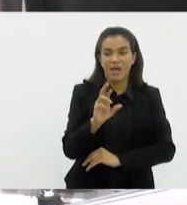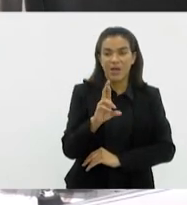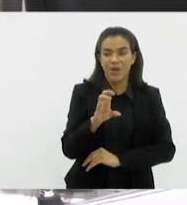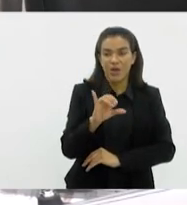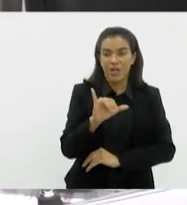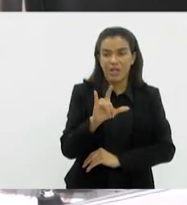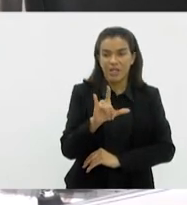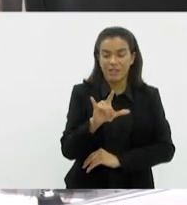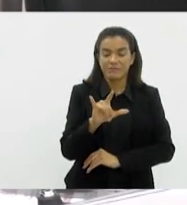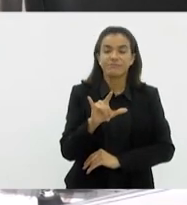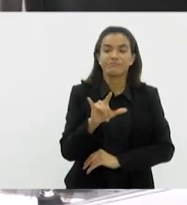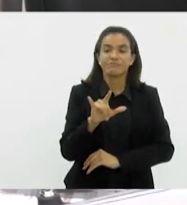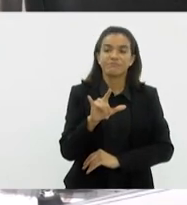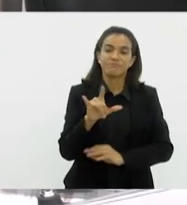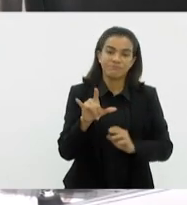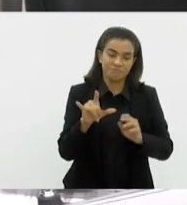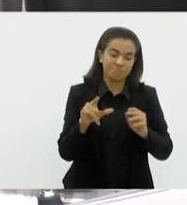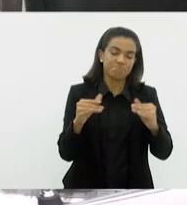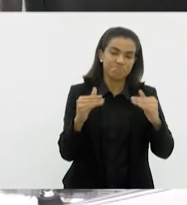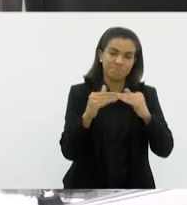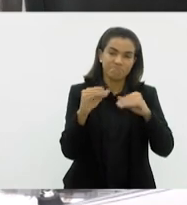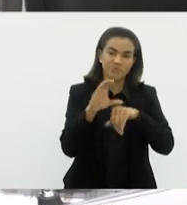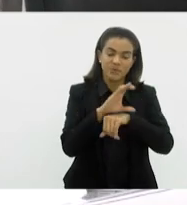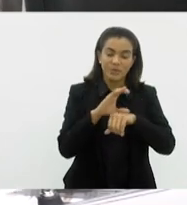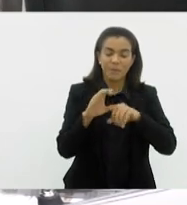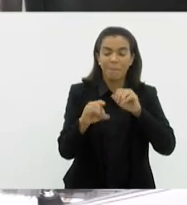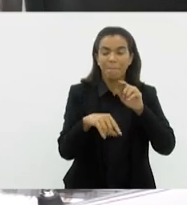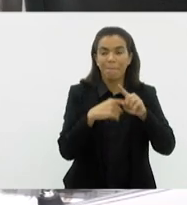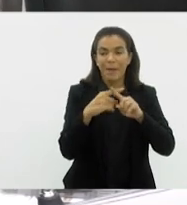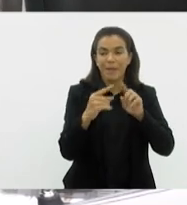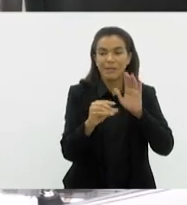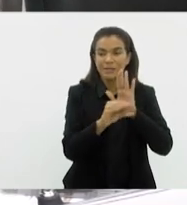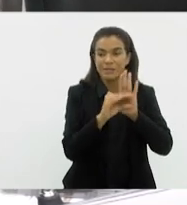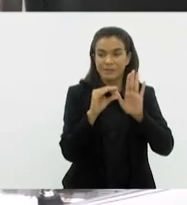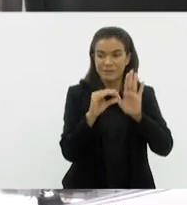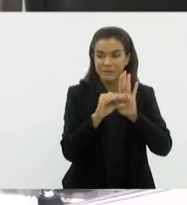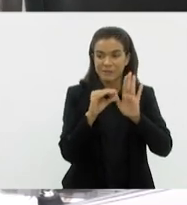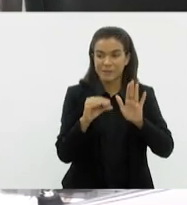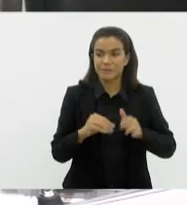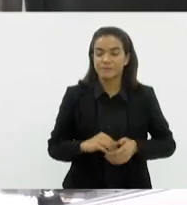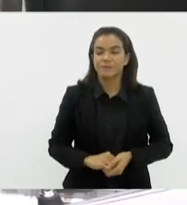emenda, justamente para aplicar aquela súmula da CCJ nossa...